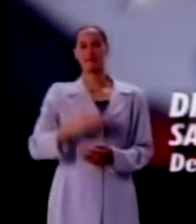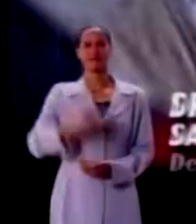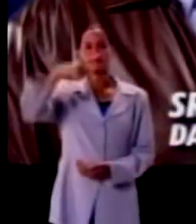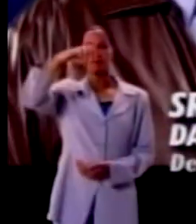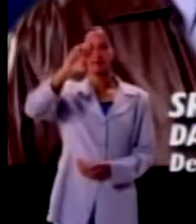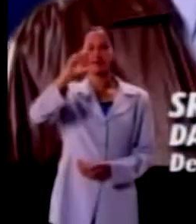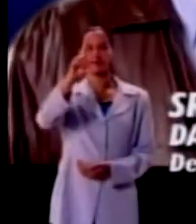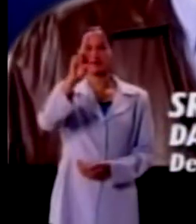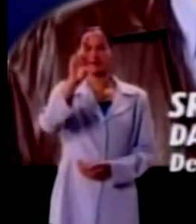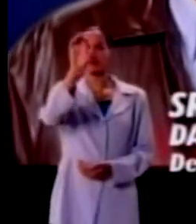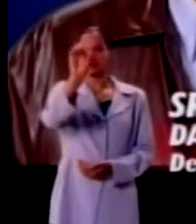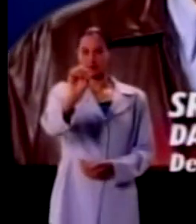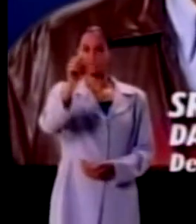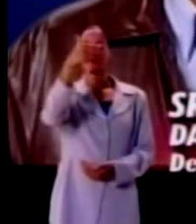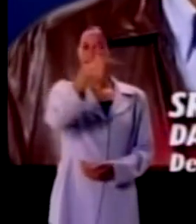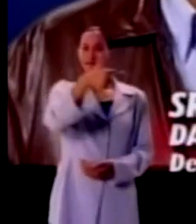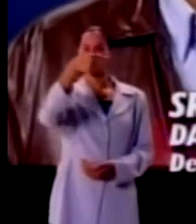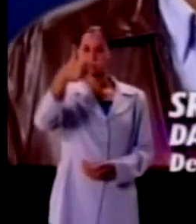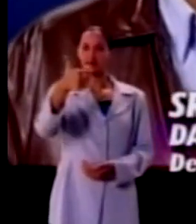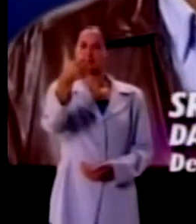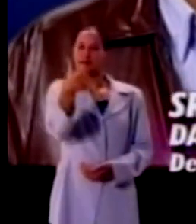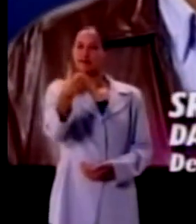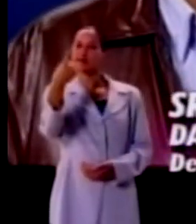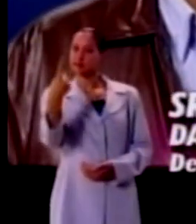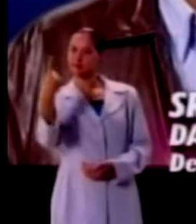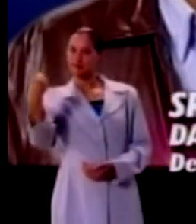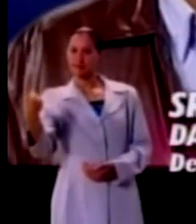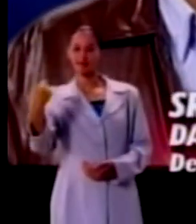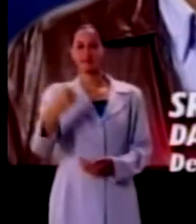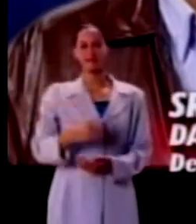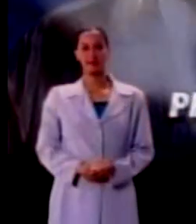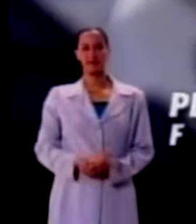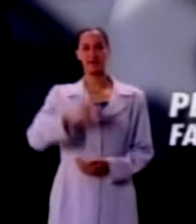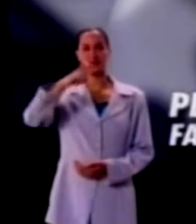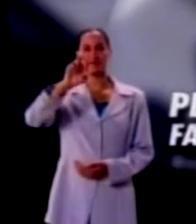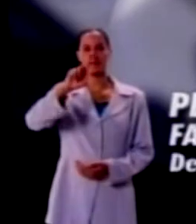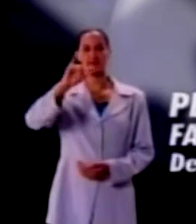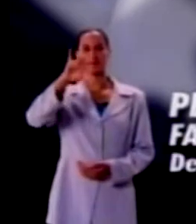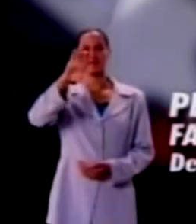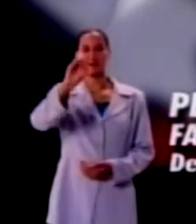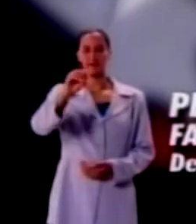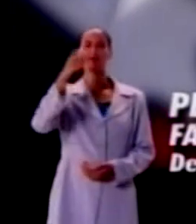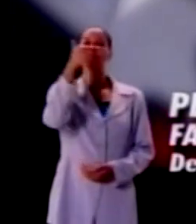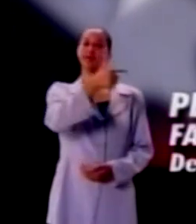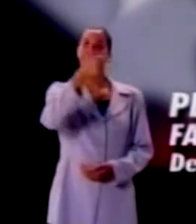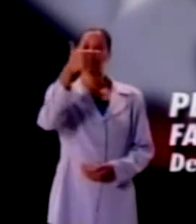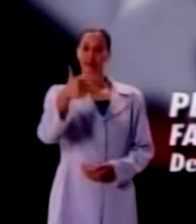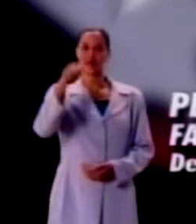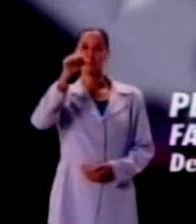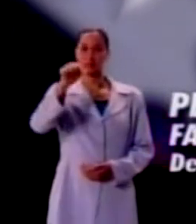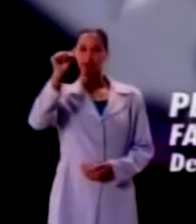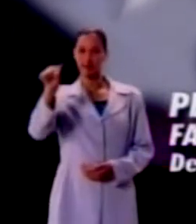22333. Senhor Pedro da APSA, 22611. Pércio Faulim,